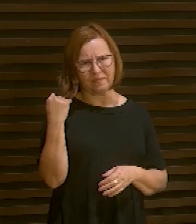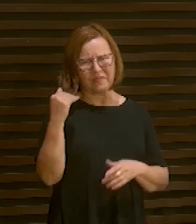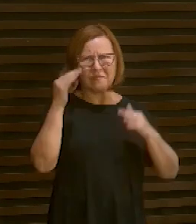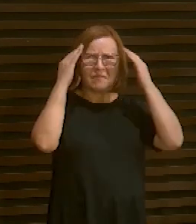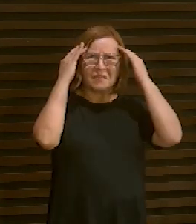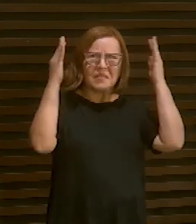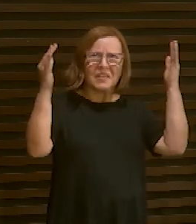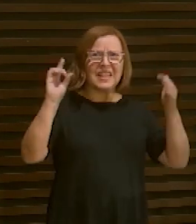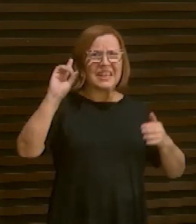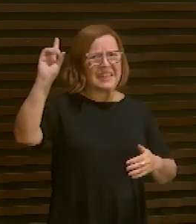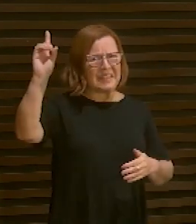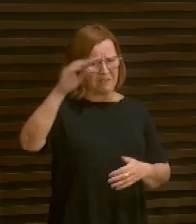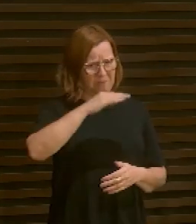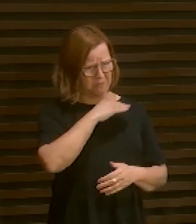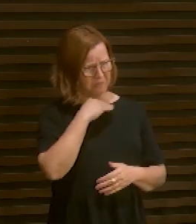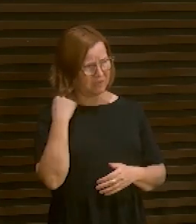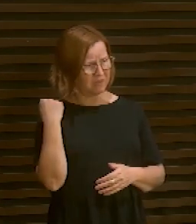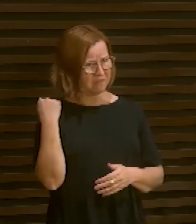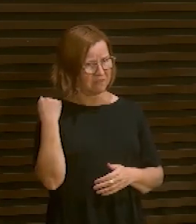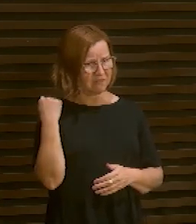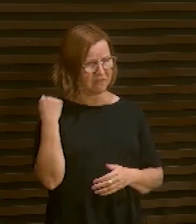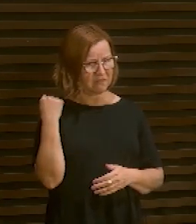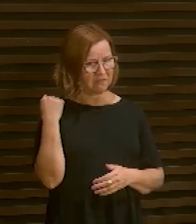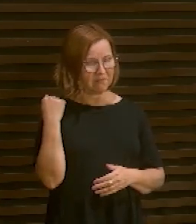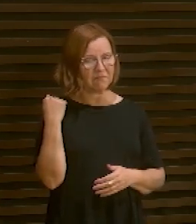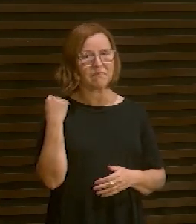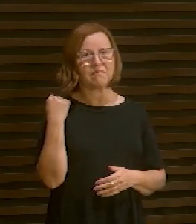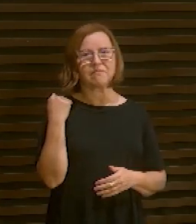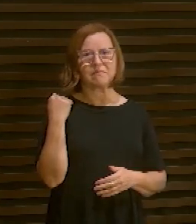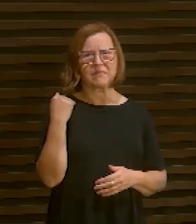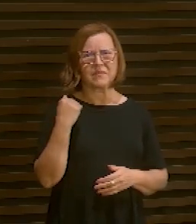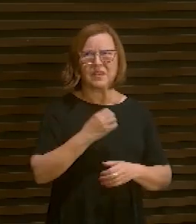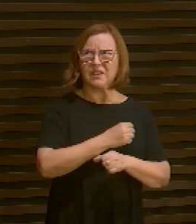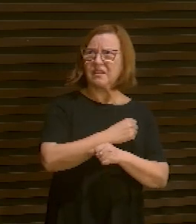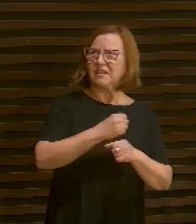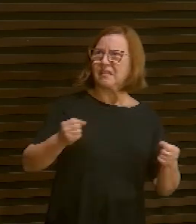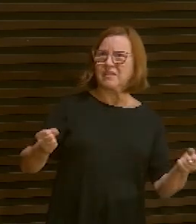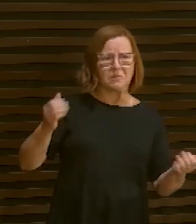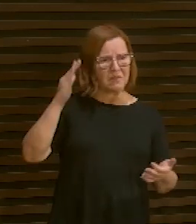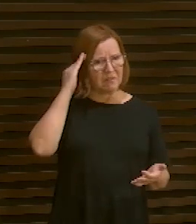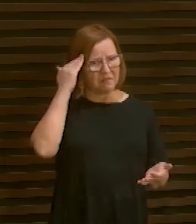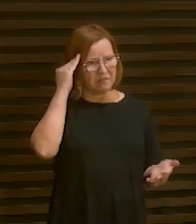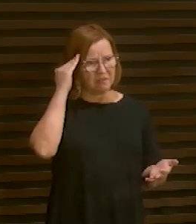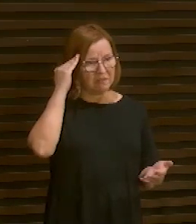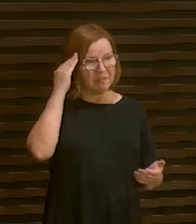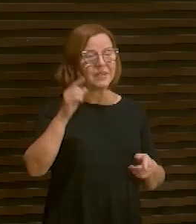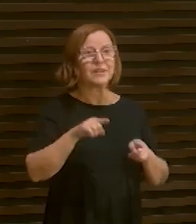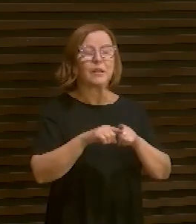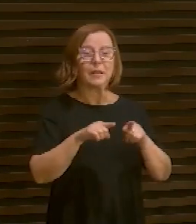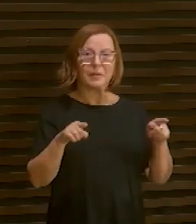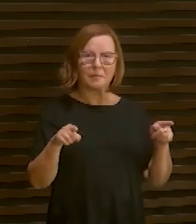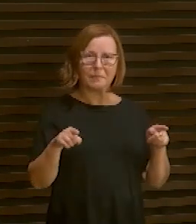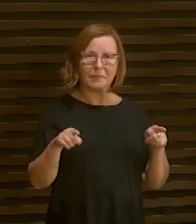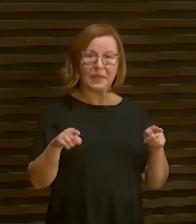Imagina um Deus morrendo. É impossível de nós entendermos. Mas ele tinha que